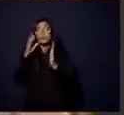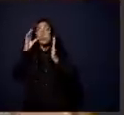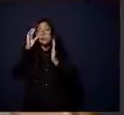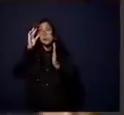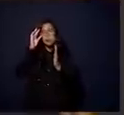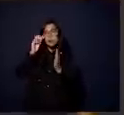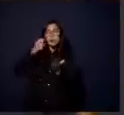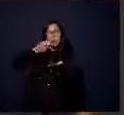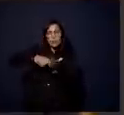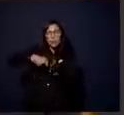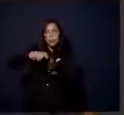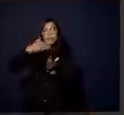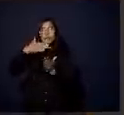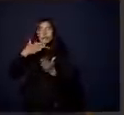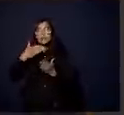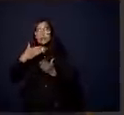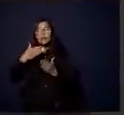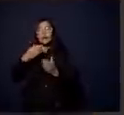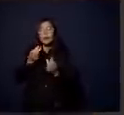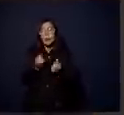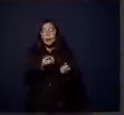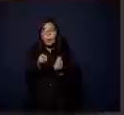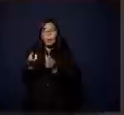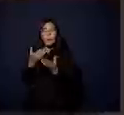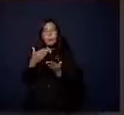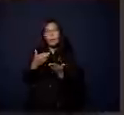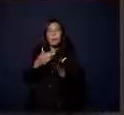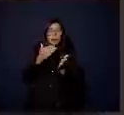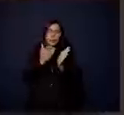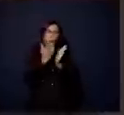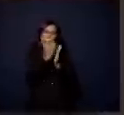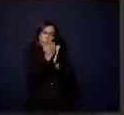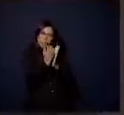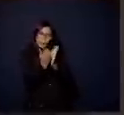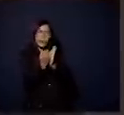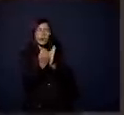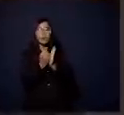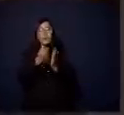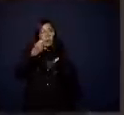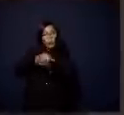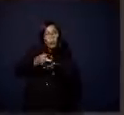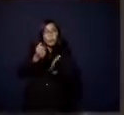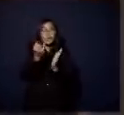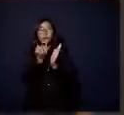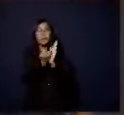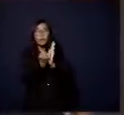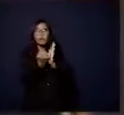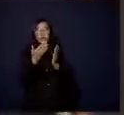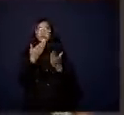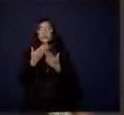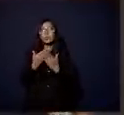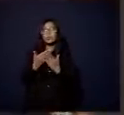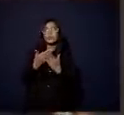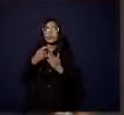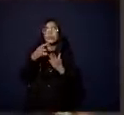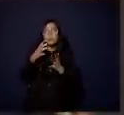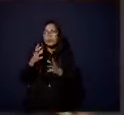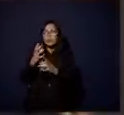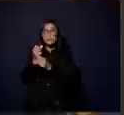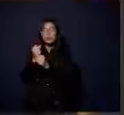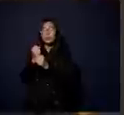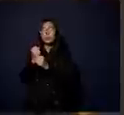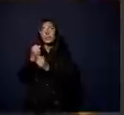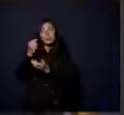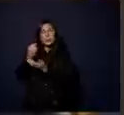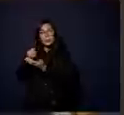que é cobrado ao longo da cadeia de produção e comercialização em cada etapa você cobra imposto sobre suas vendas e recupera todo o imposto incidente nas suas